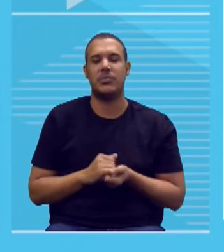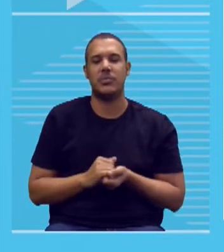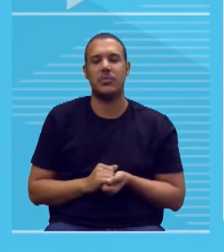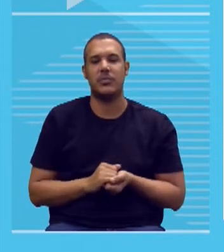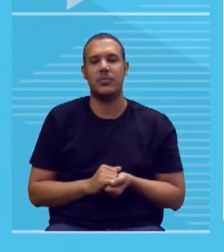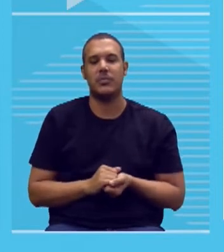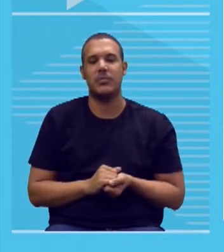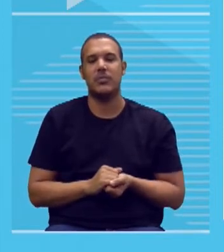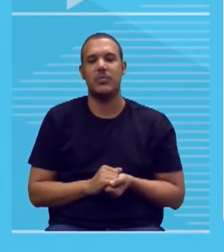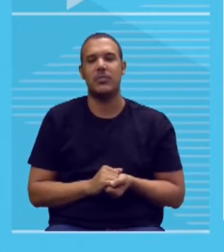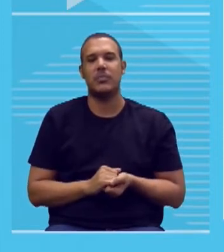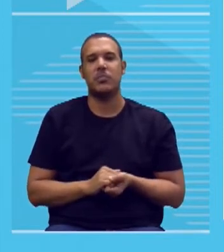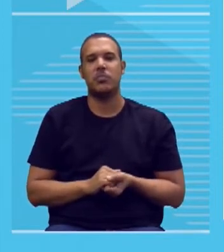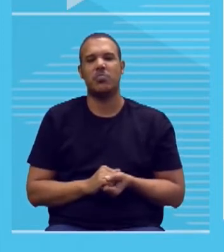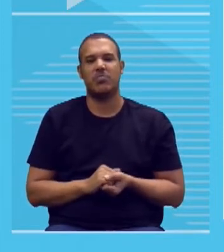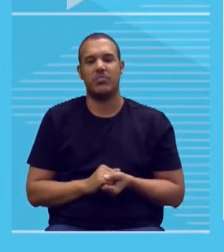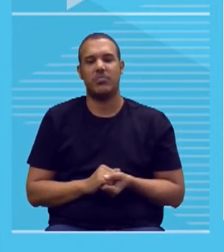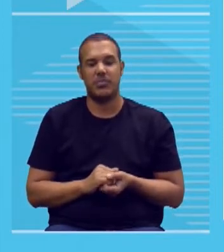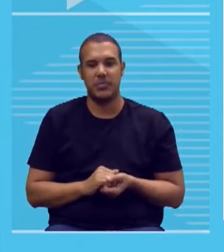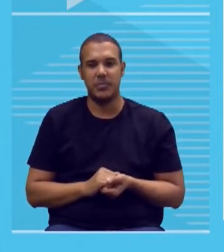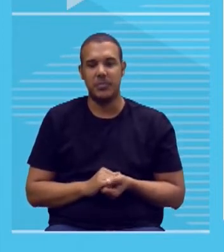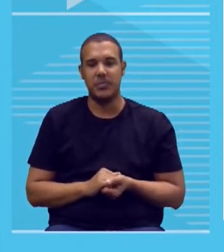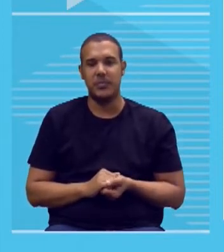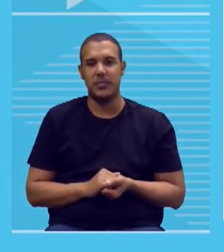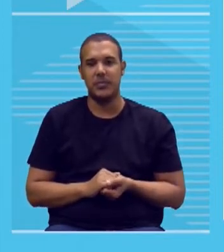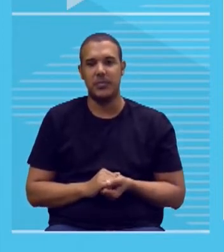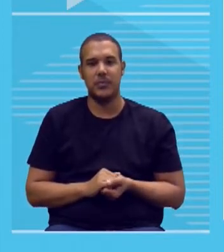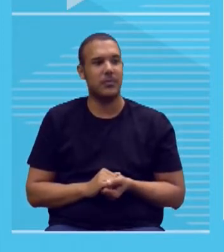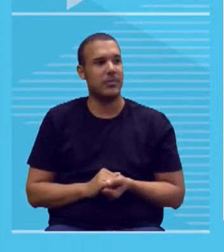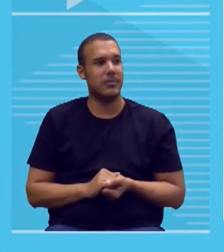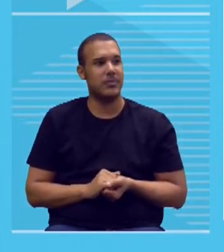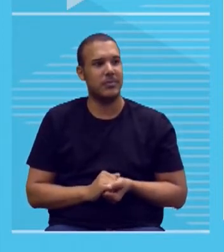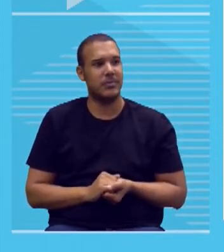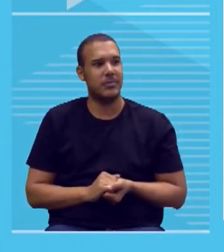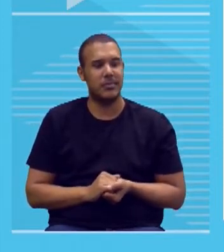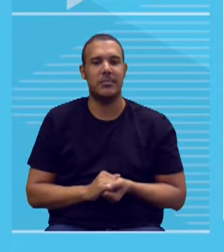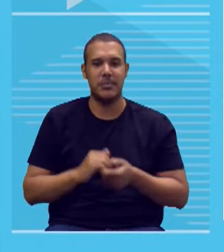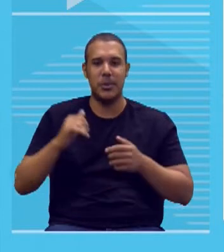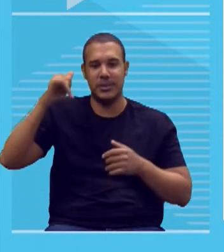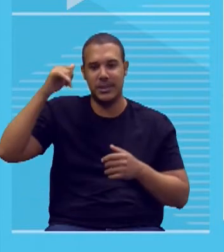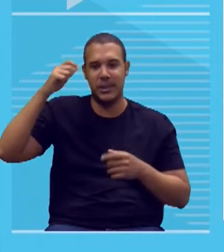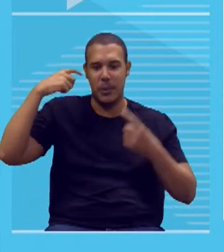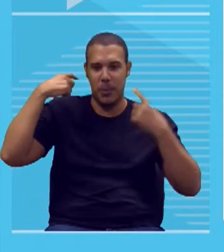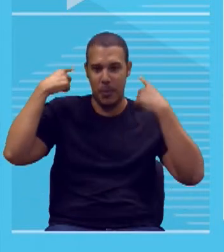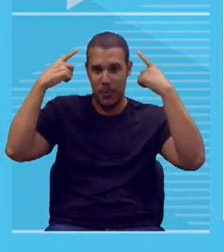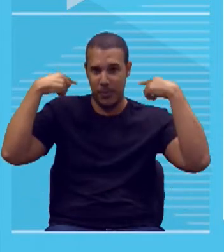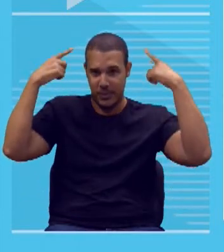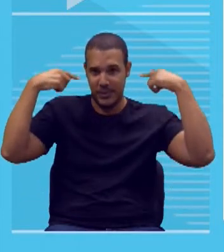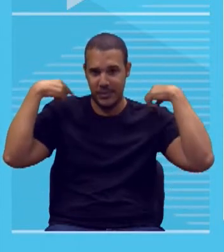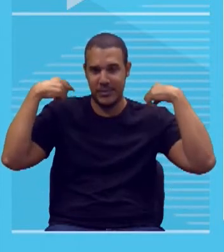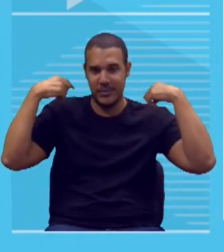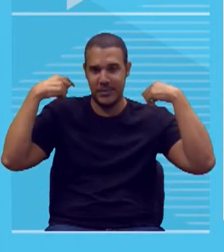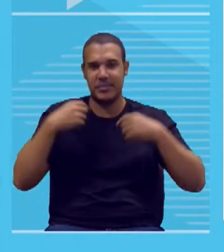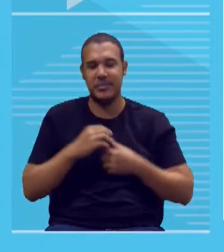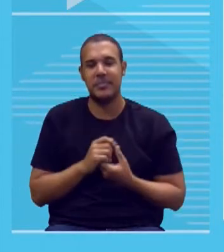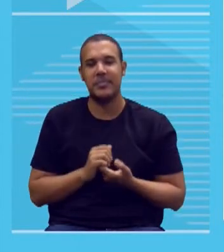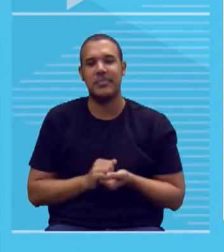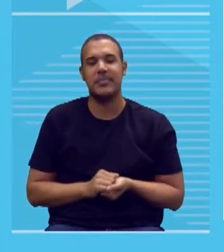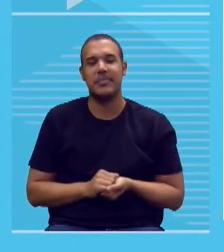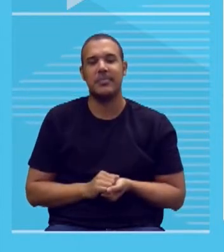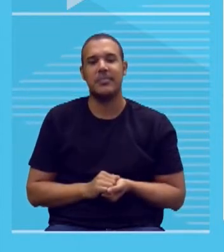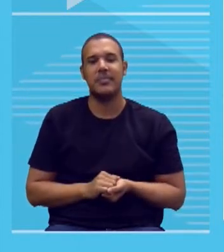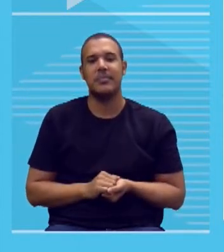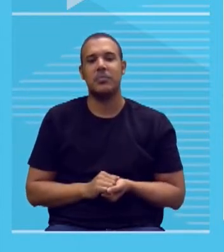Opa desculpa meu amigo rapaz sabe o que é bode bode não pode ver chuva